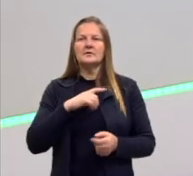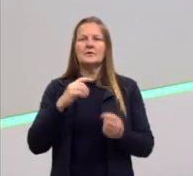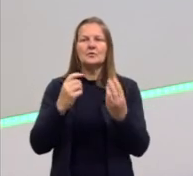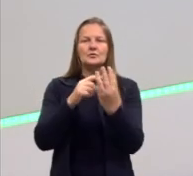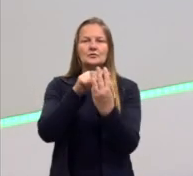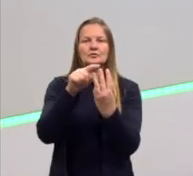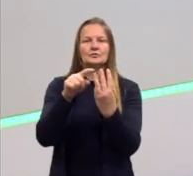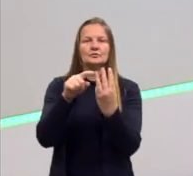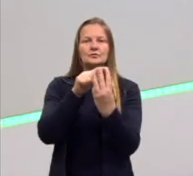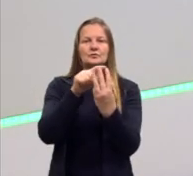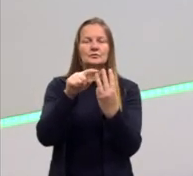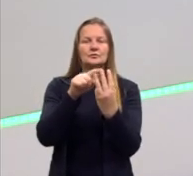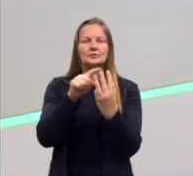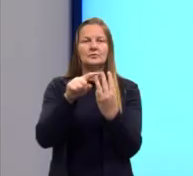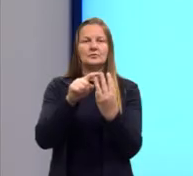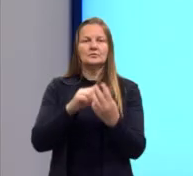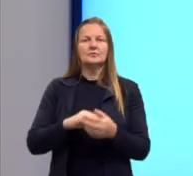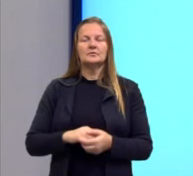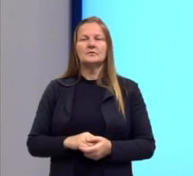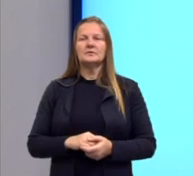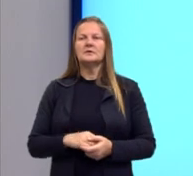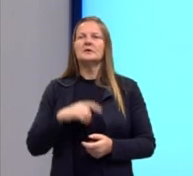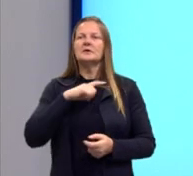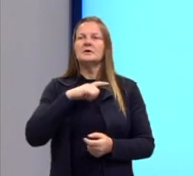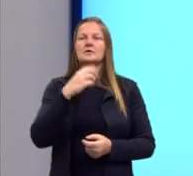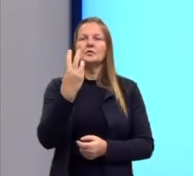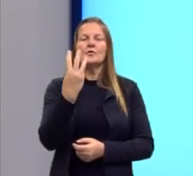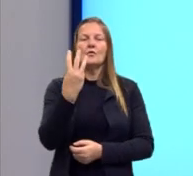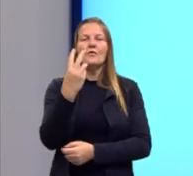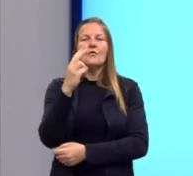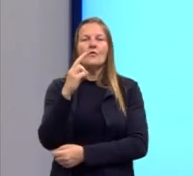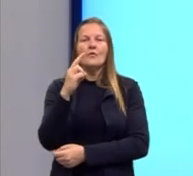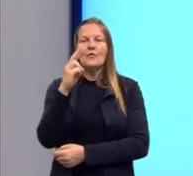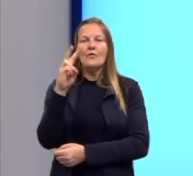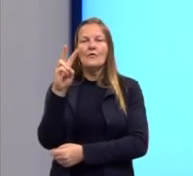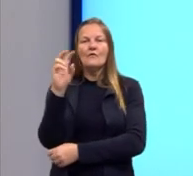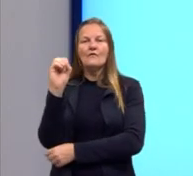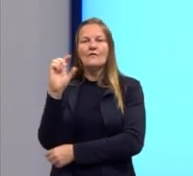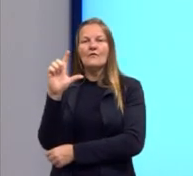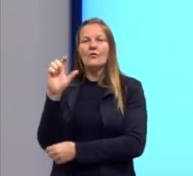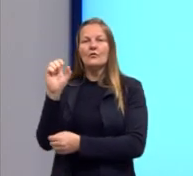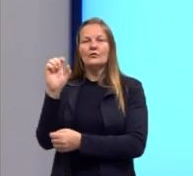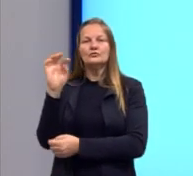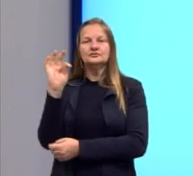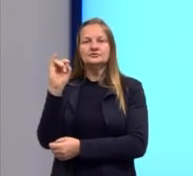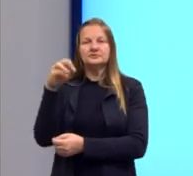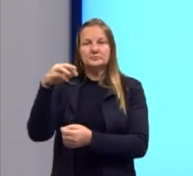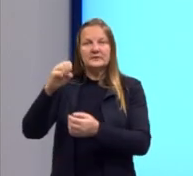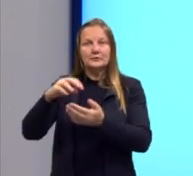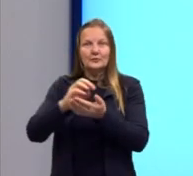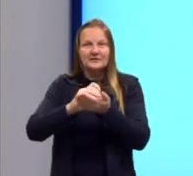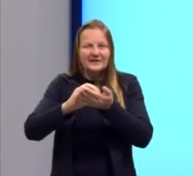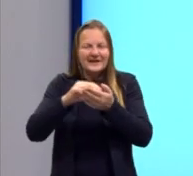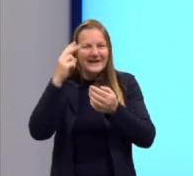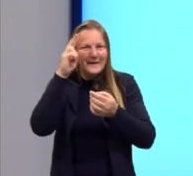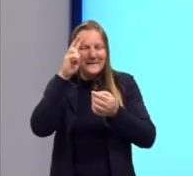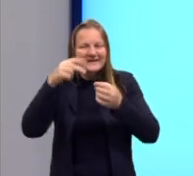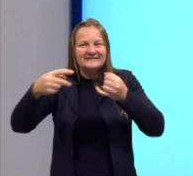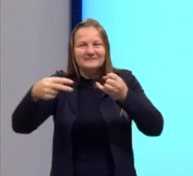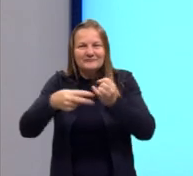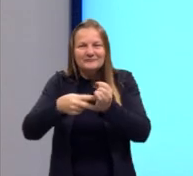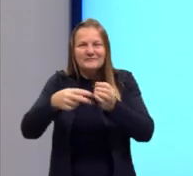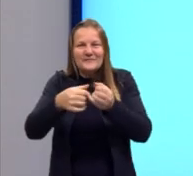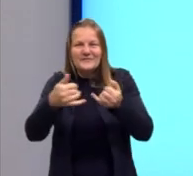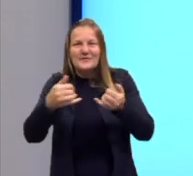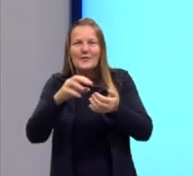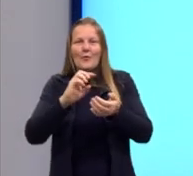e coloquei uma lâmpada e botei o voltímetro aqui né para medir a tensão que eu consegui gerar Então